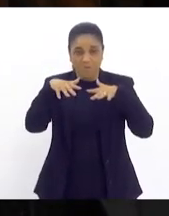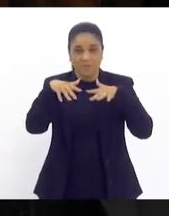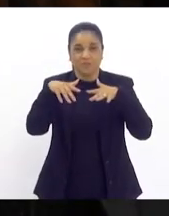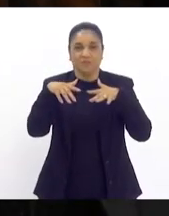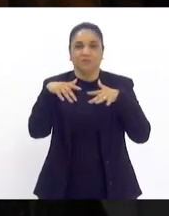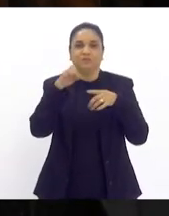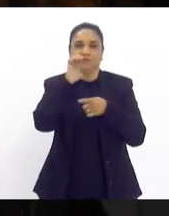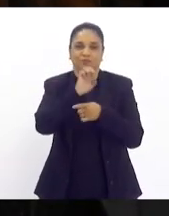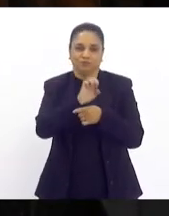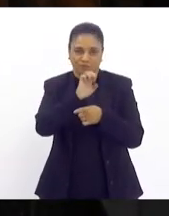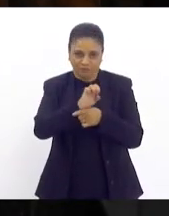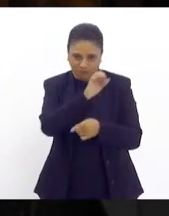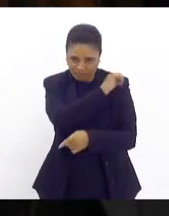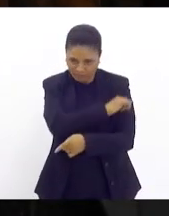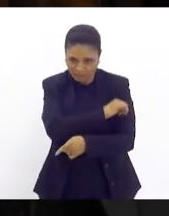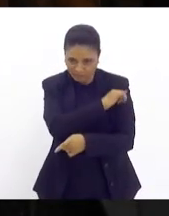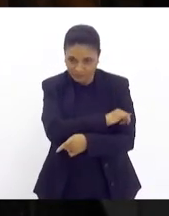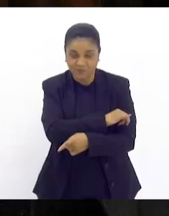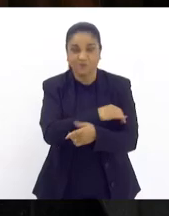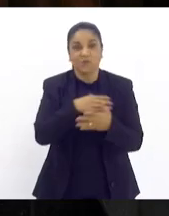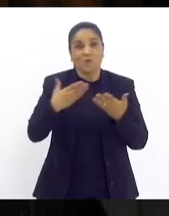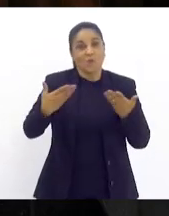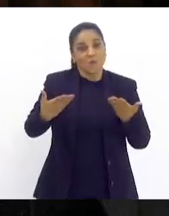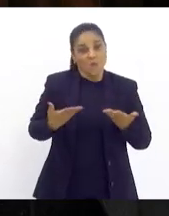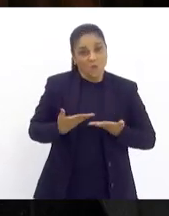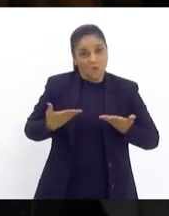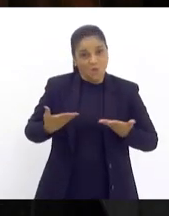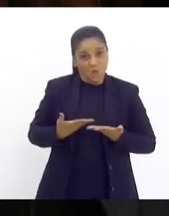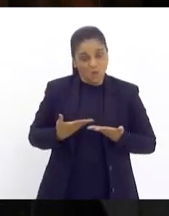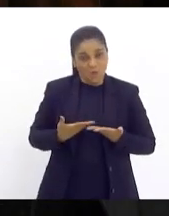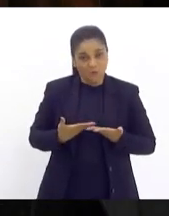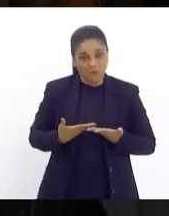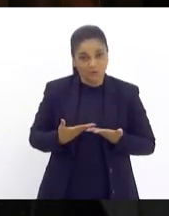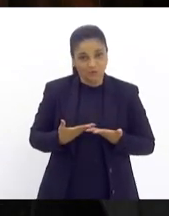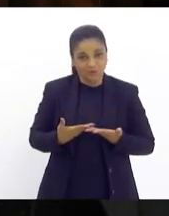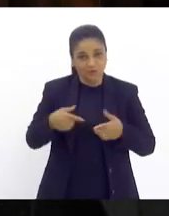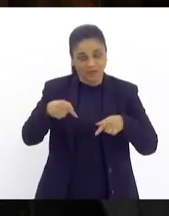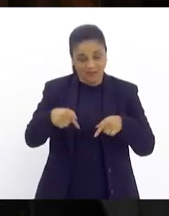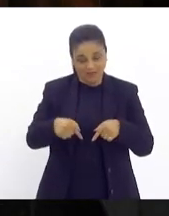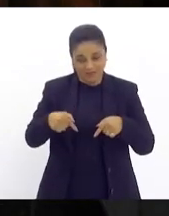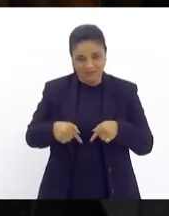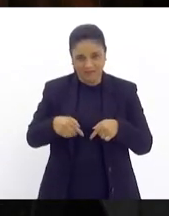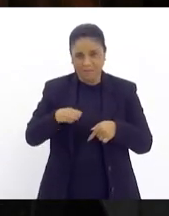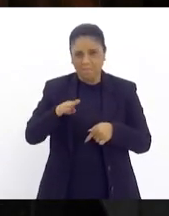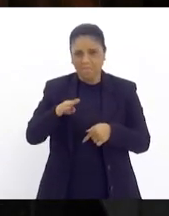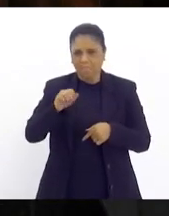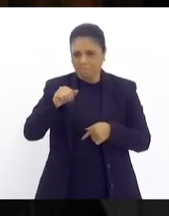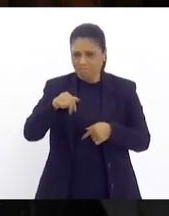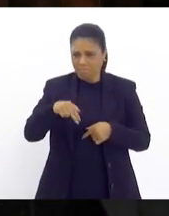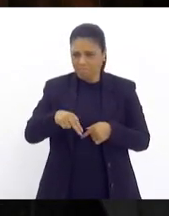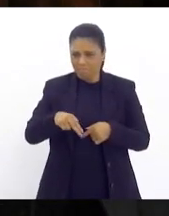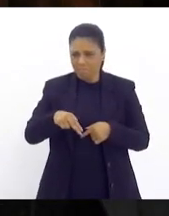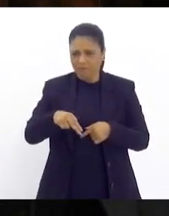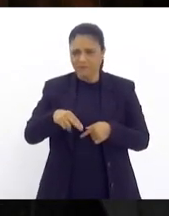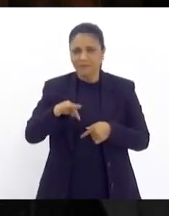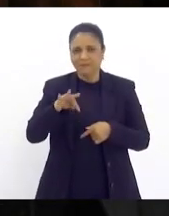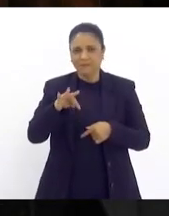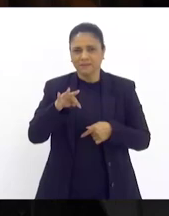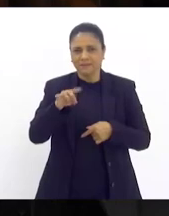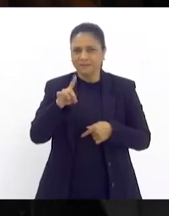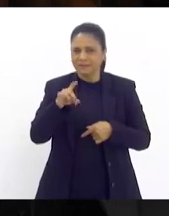hoje estamos aqui no apelidado bannerjão que a nossa Nova Sede